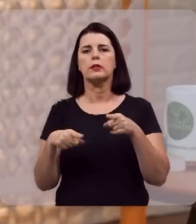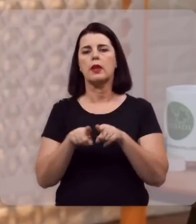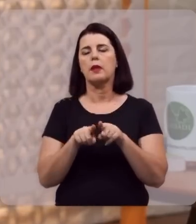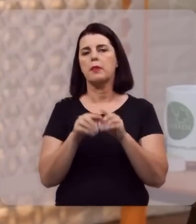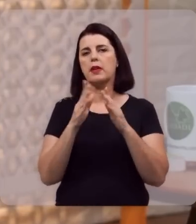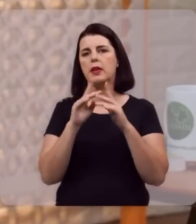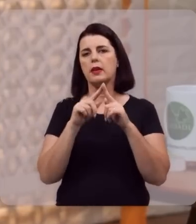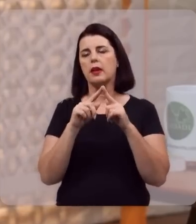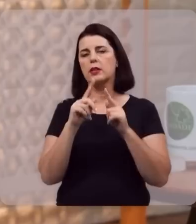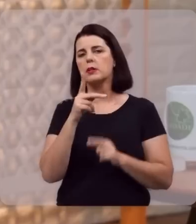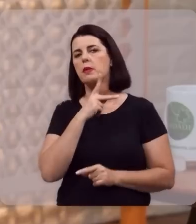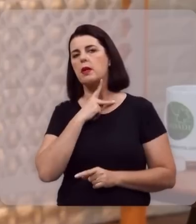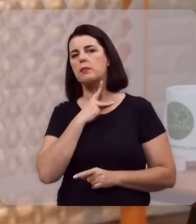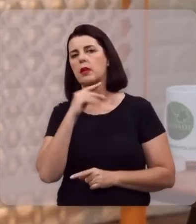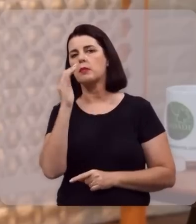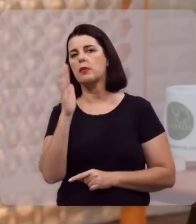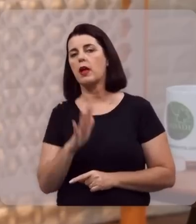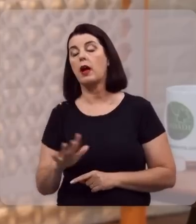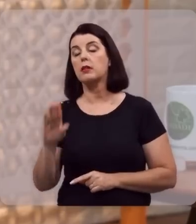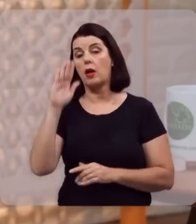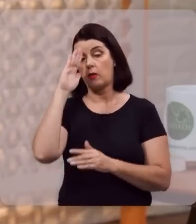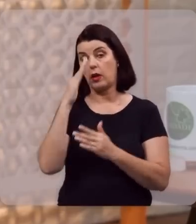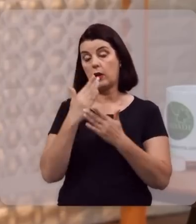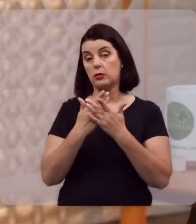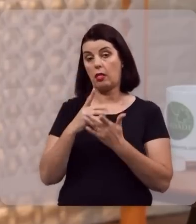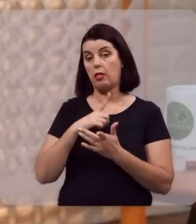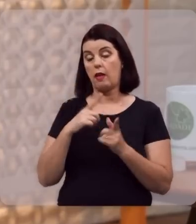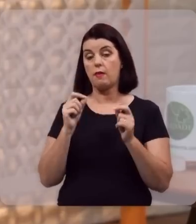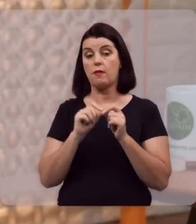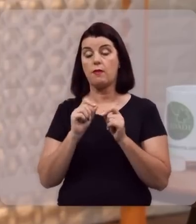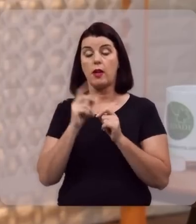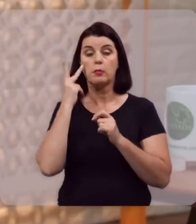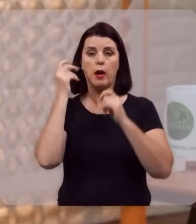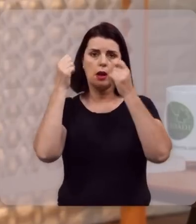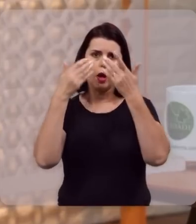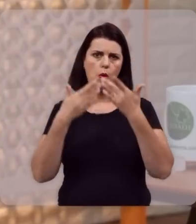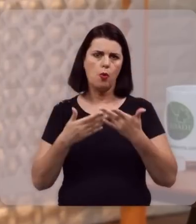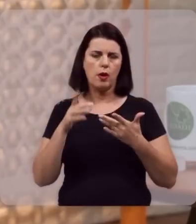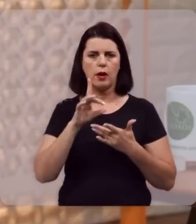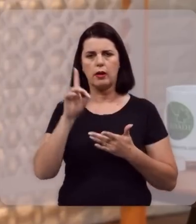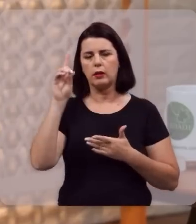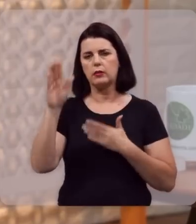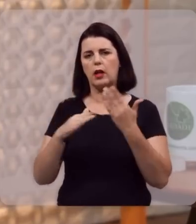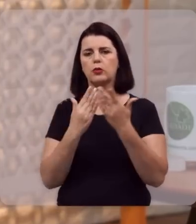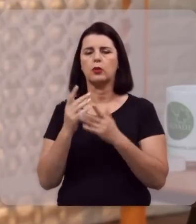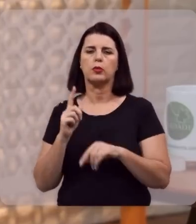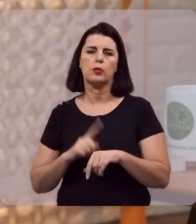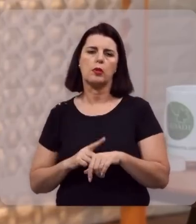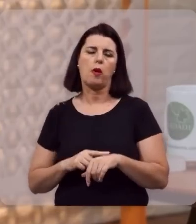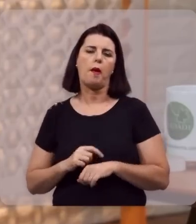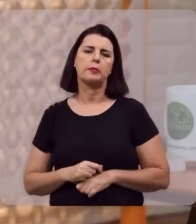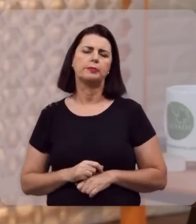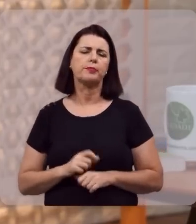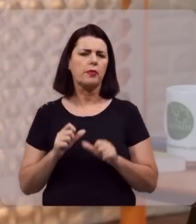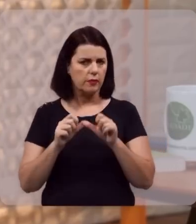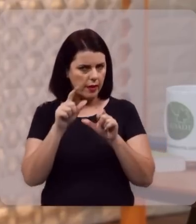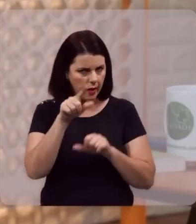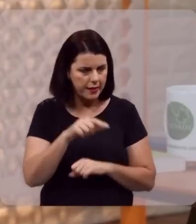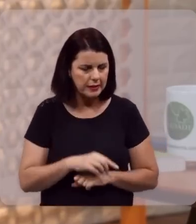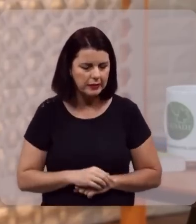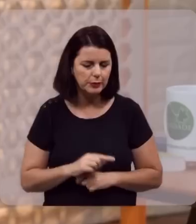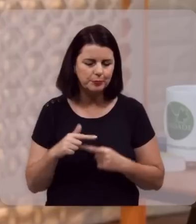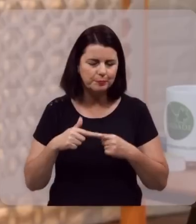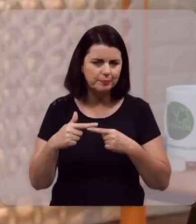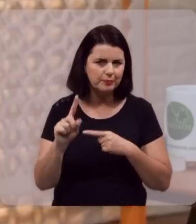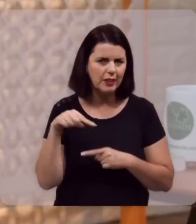como Igreja Presbiteriana do Brasil, cremos e temos feito para honrar a Deus em todo o tempo. Não sai daí